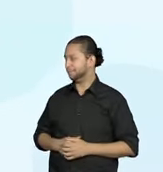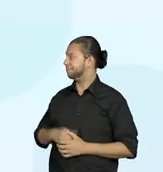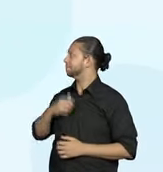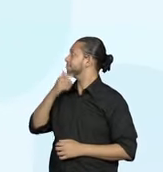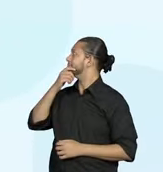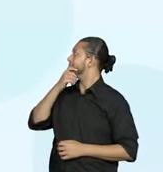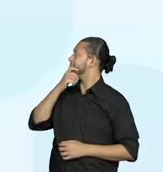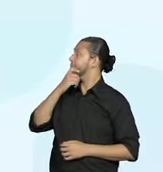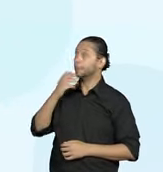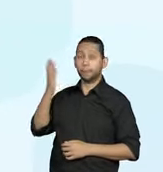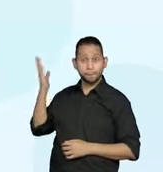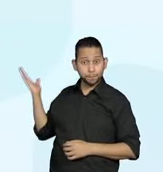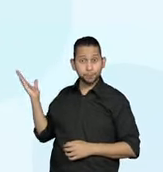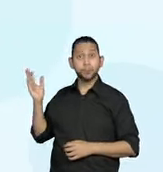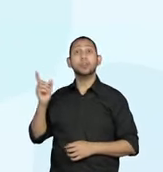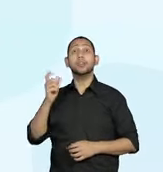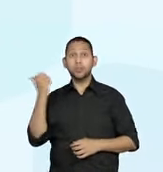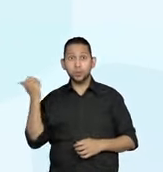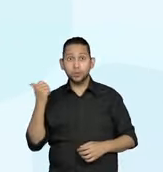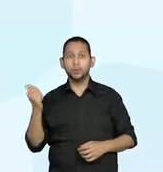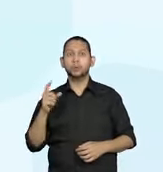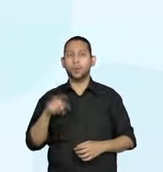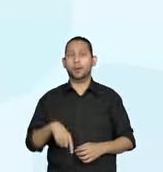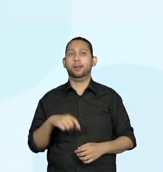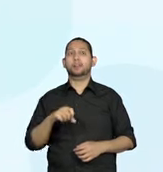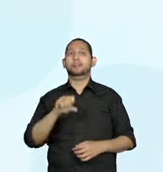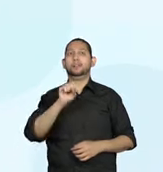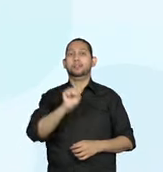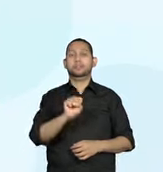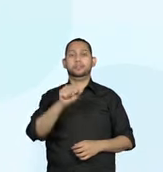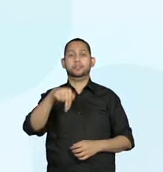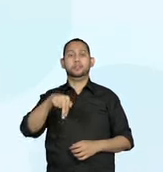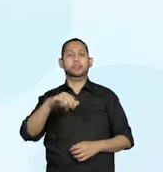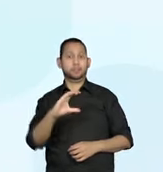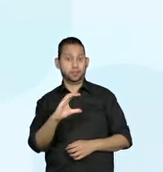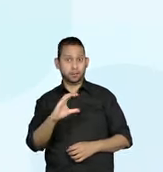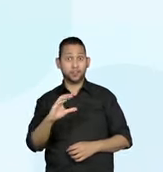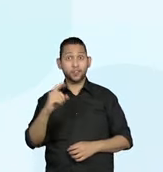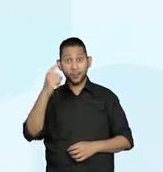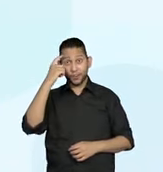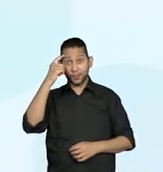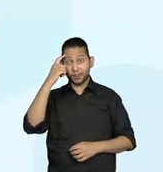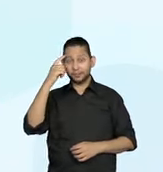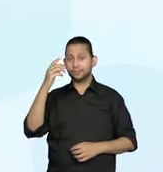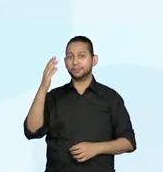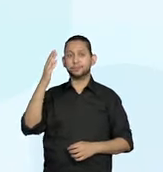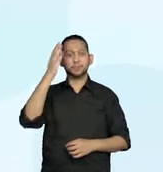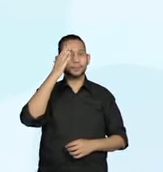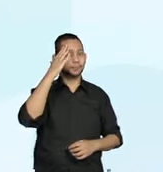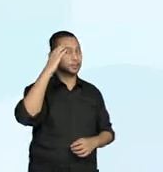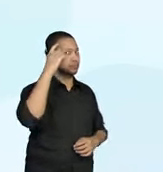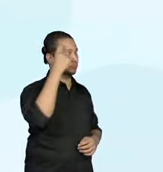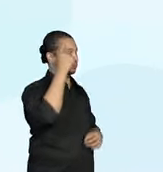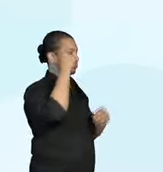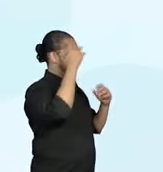a estrutura do nosso sistema nervoso, ali em cima, o